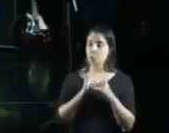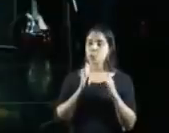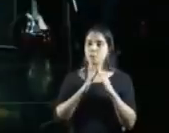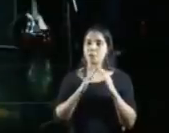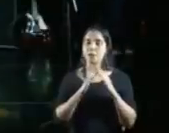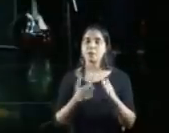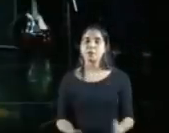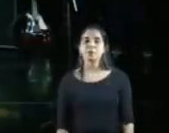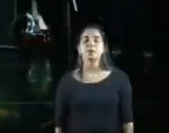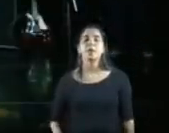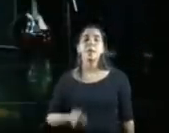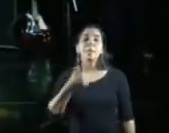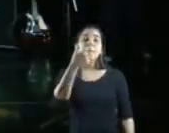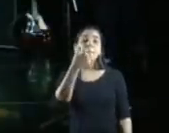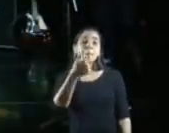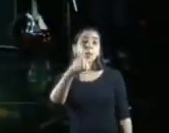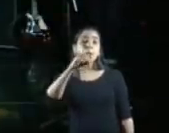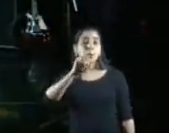Em